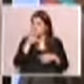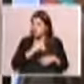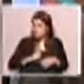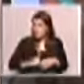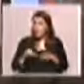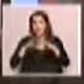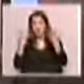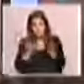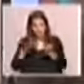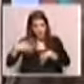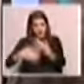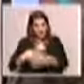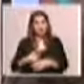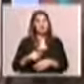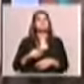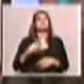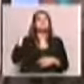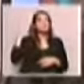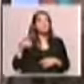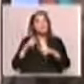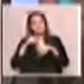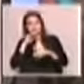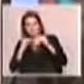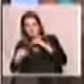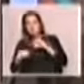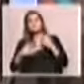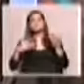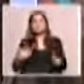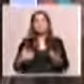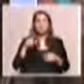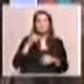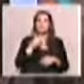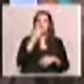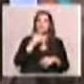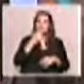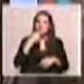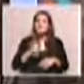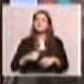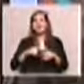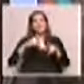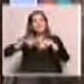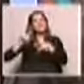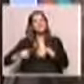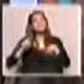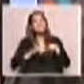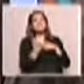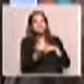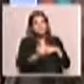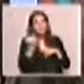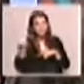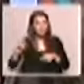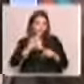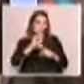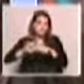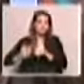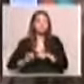Bola para a Frente, o Sonho e o Silêncio, os Contadores de Histórias, os Heróis da Fruta, os Boa Onda, portanto, uma série de instituições